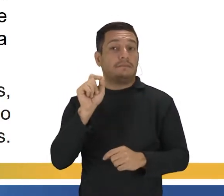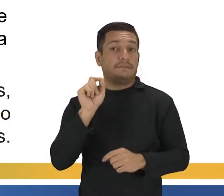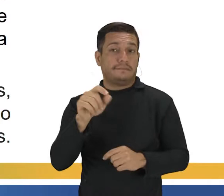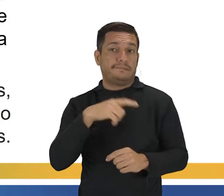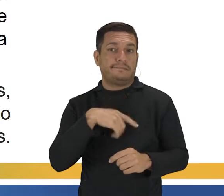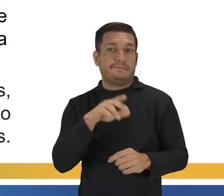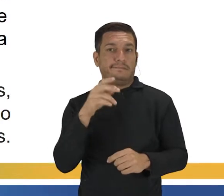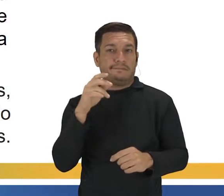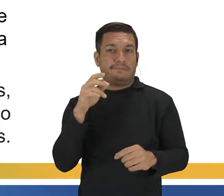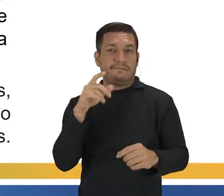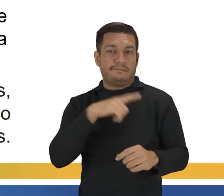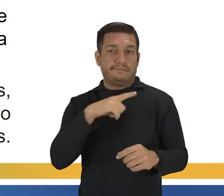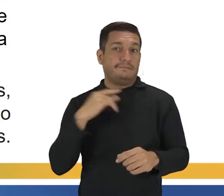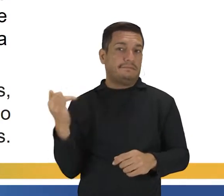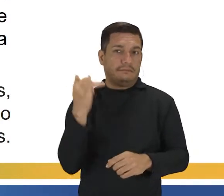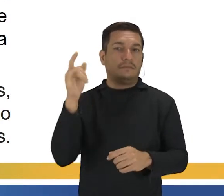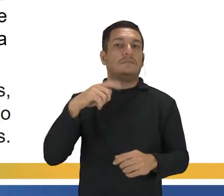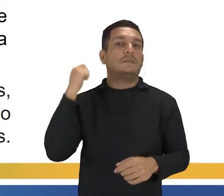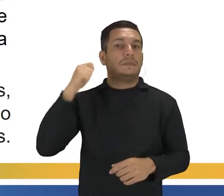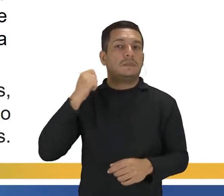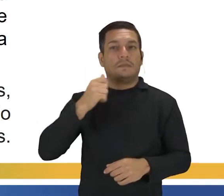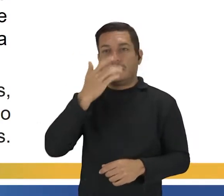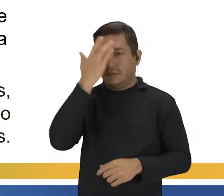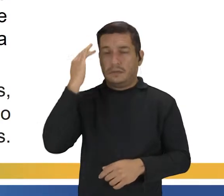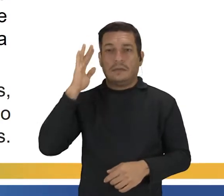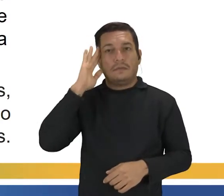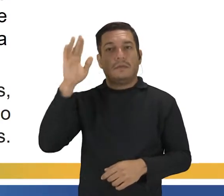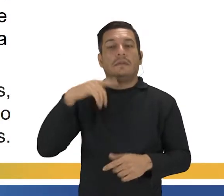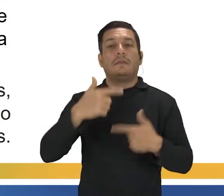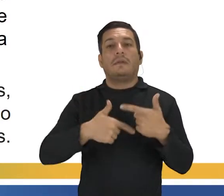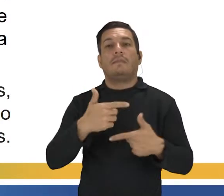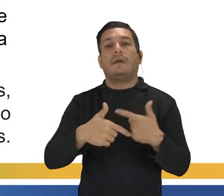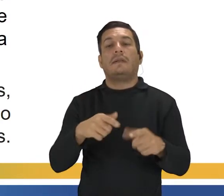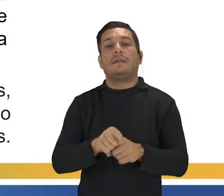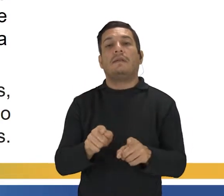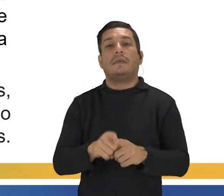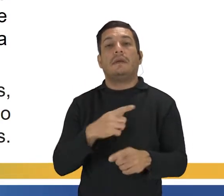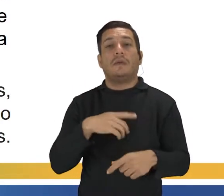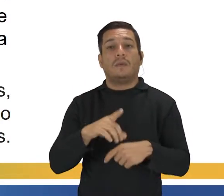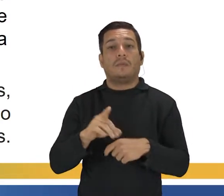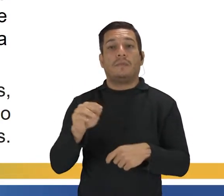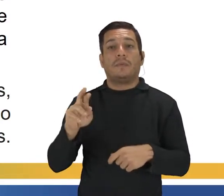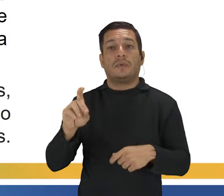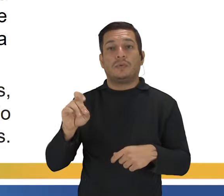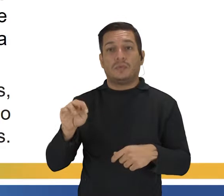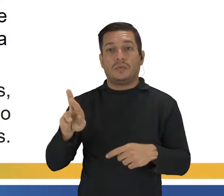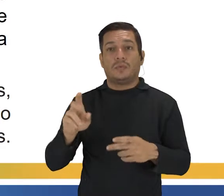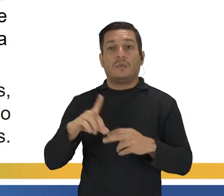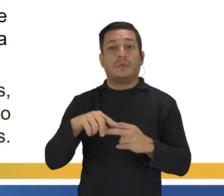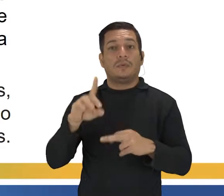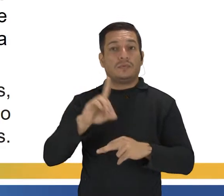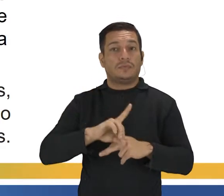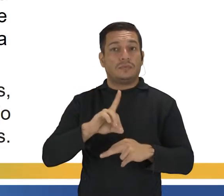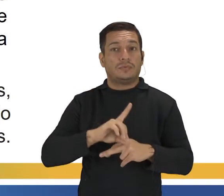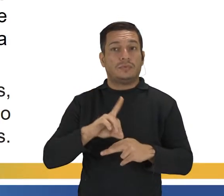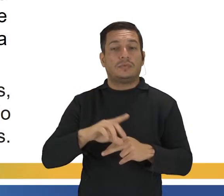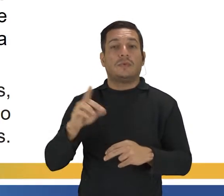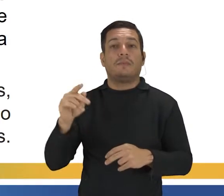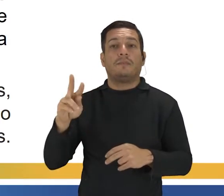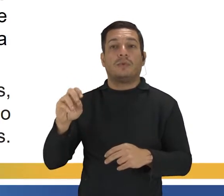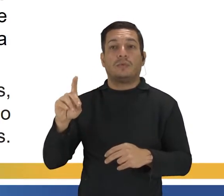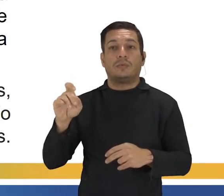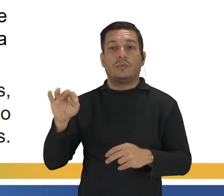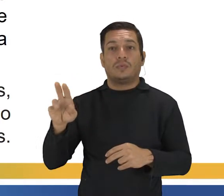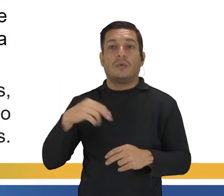dos atores. As pessoas principais que trabalham nos bastidores são o produtor e o diretor. O produtor é o